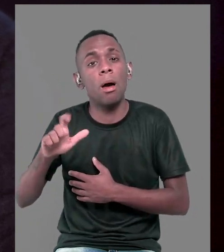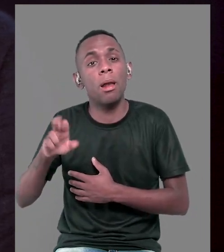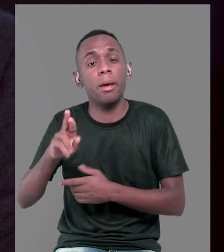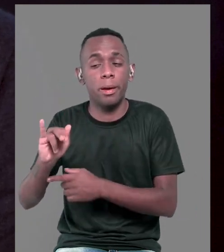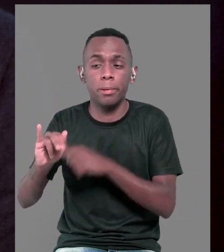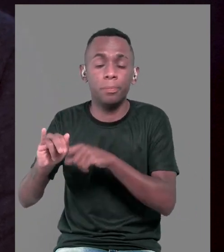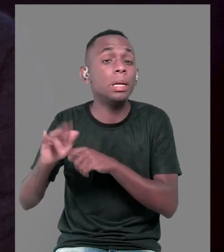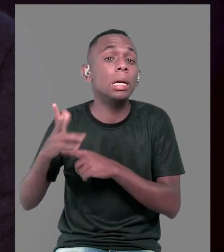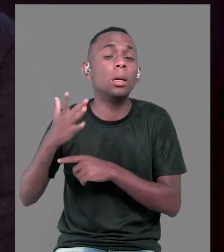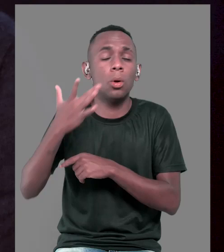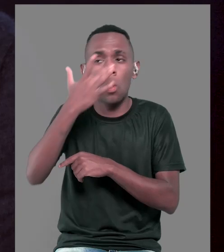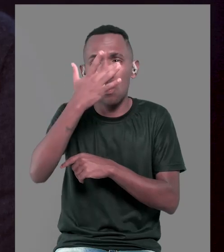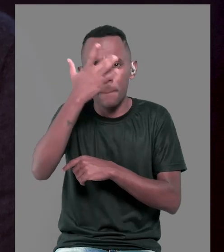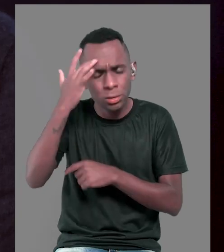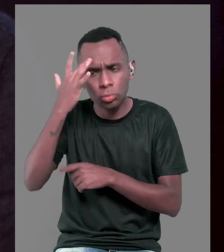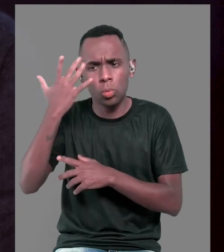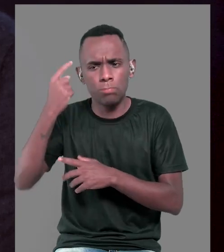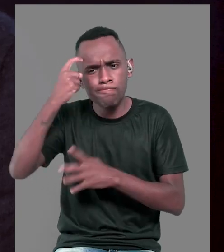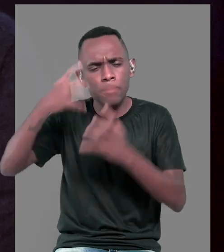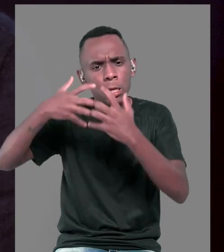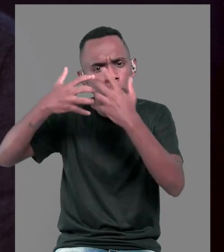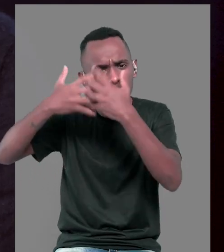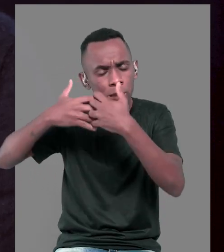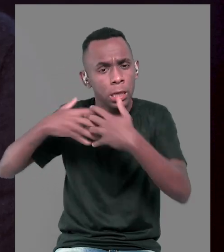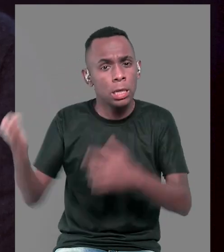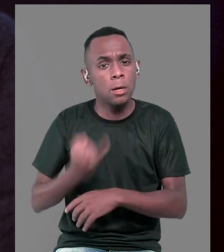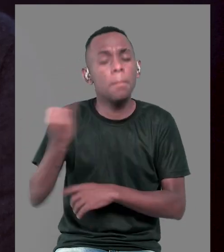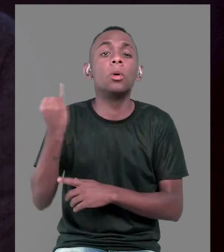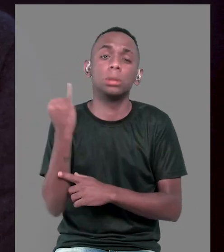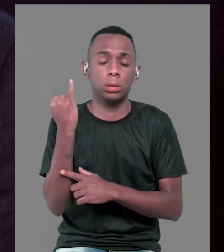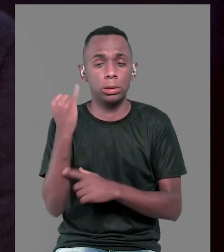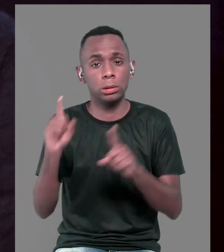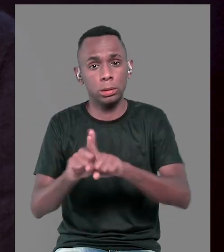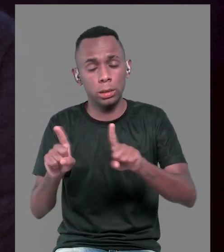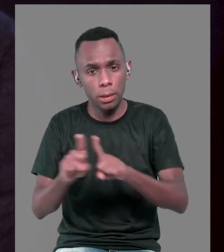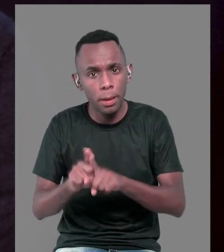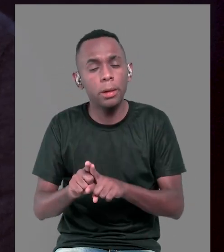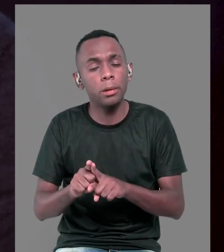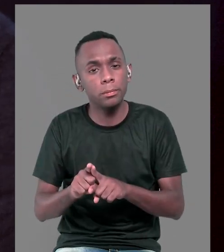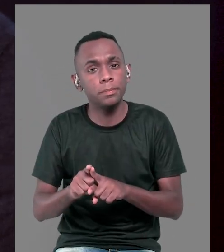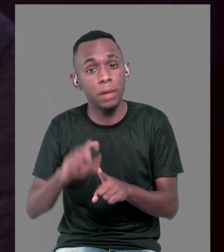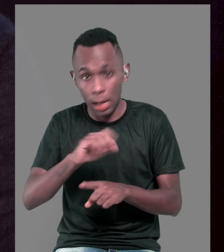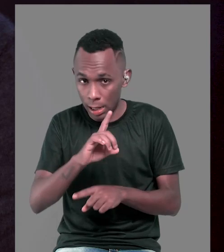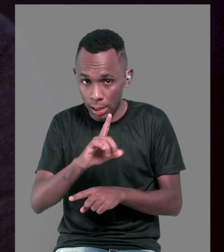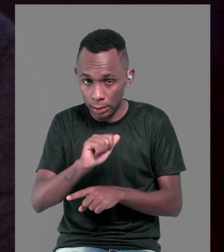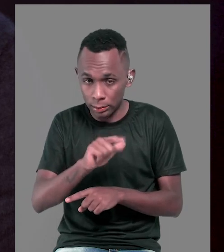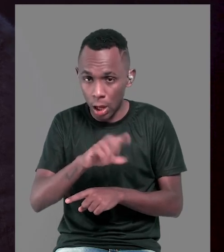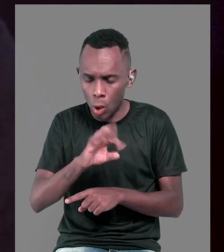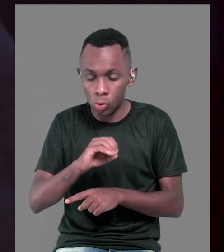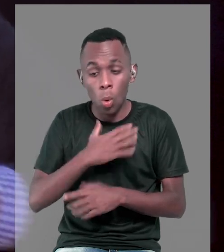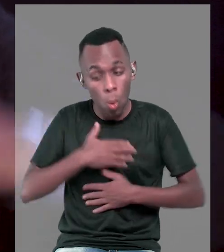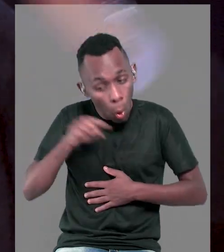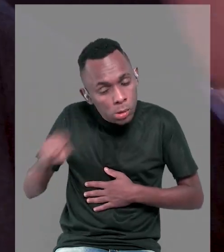pensador muito caro a Adalto Novaes, que gosta muito de Paul Valéry